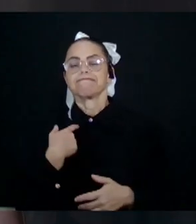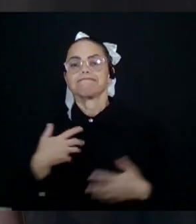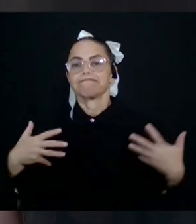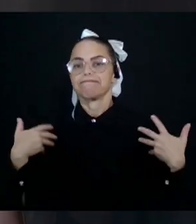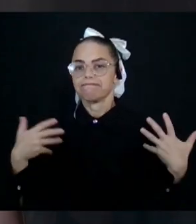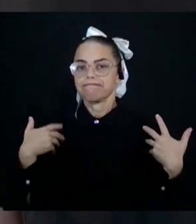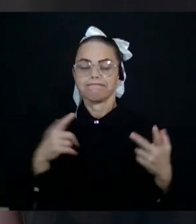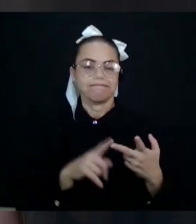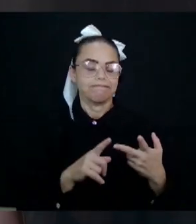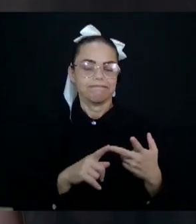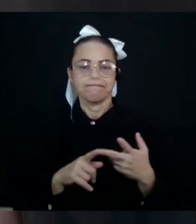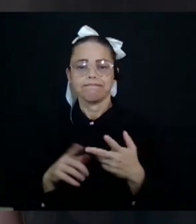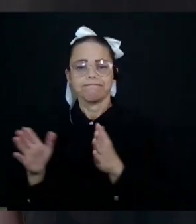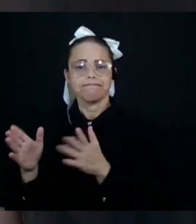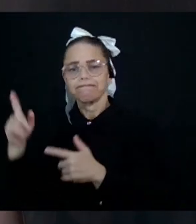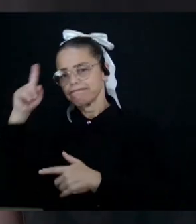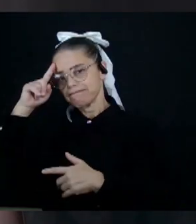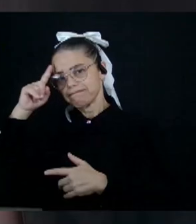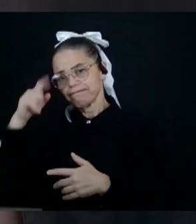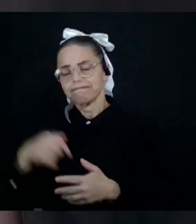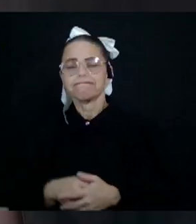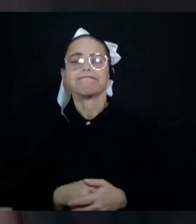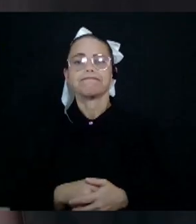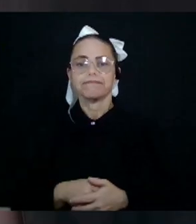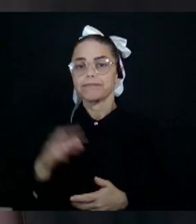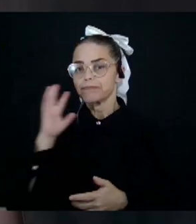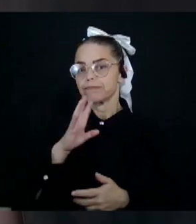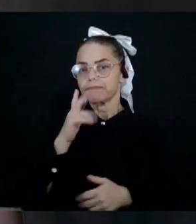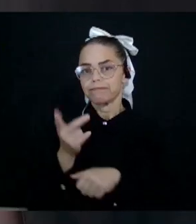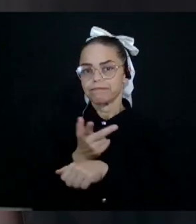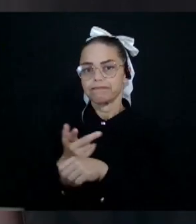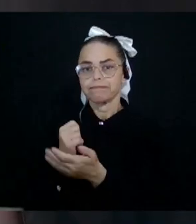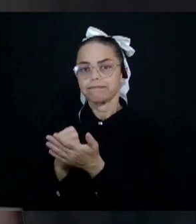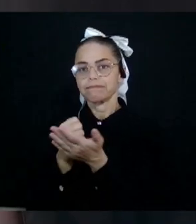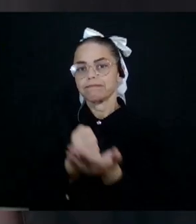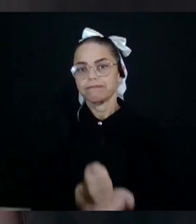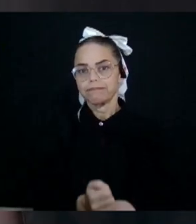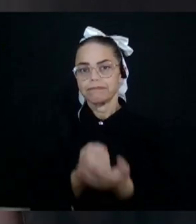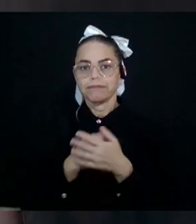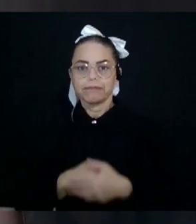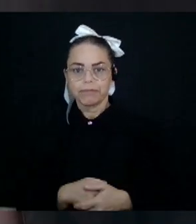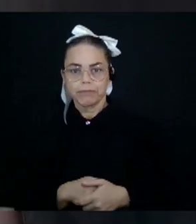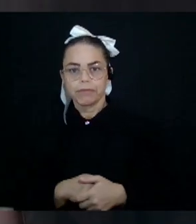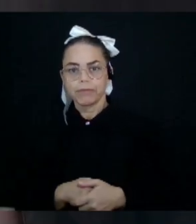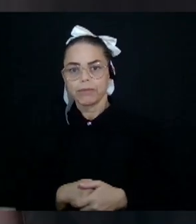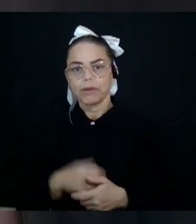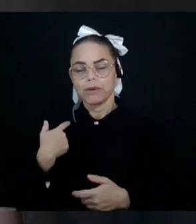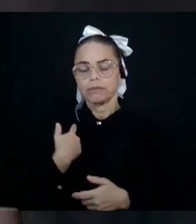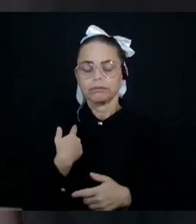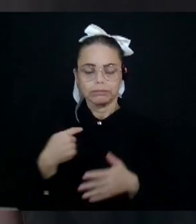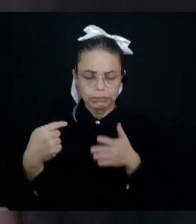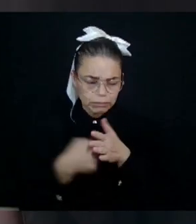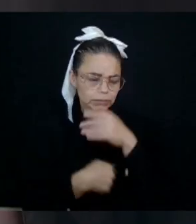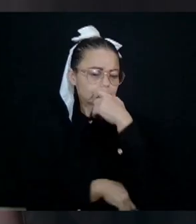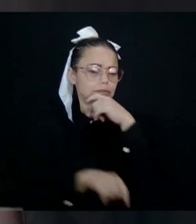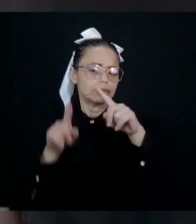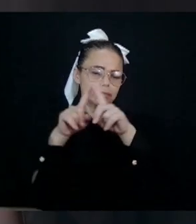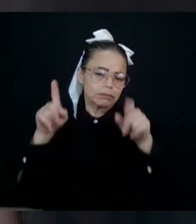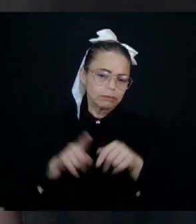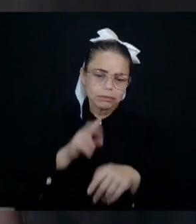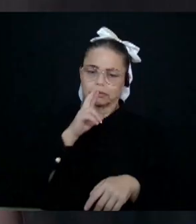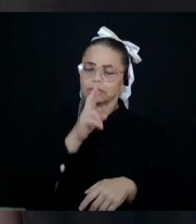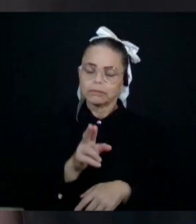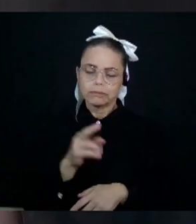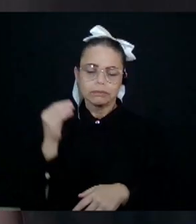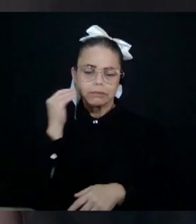de rotina, talvez seja legal procurar uma ajuda para fazer, para se questionar, né, tentar Uhum. responder perguntas: "Por